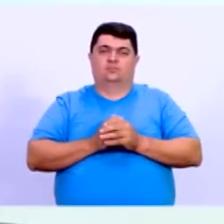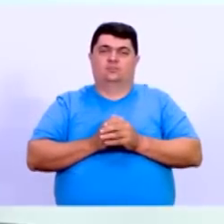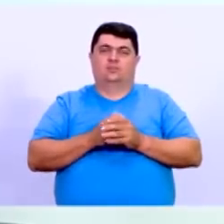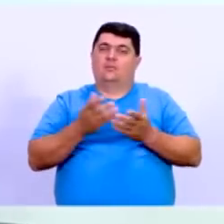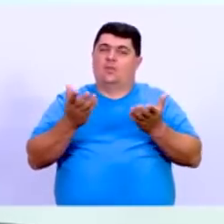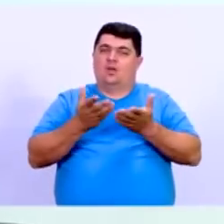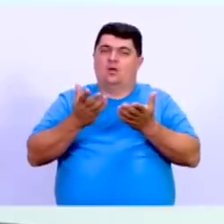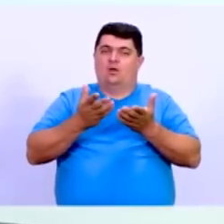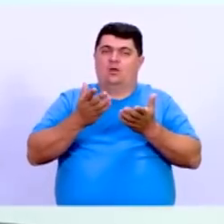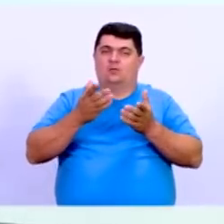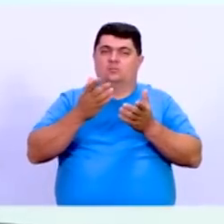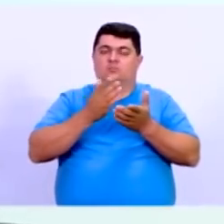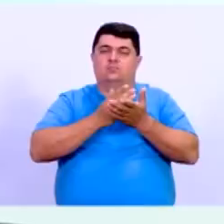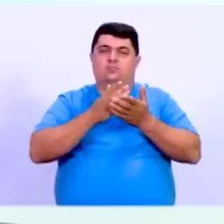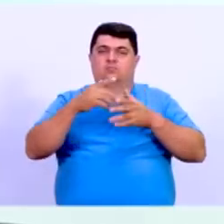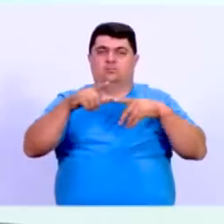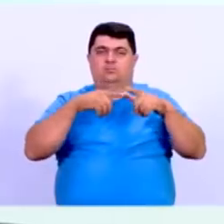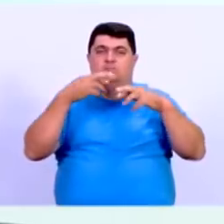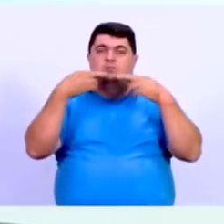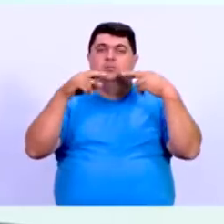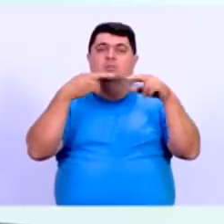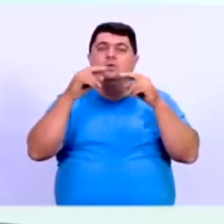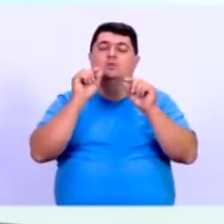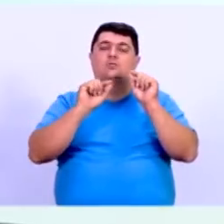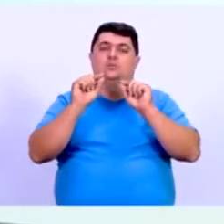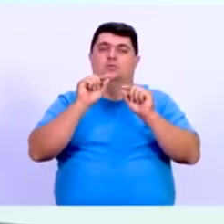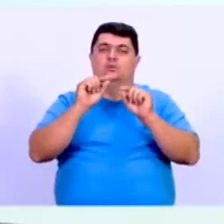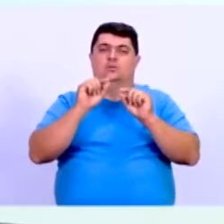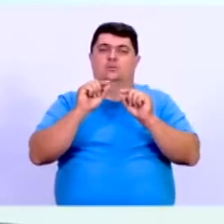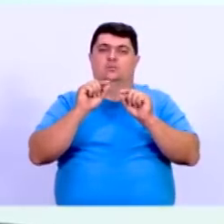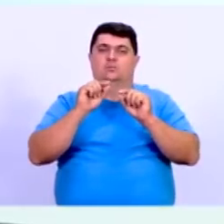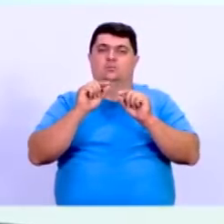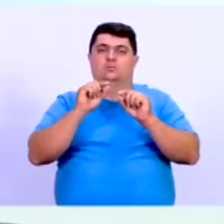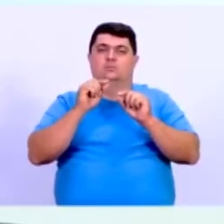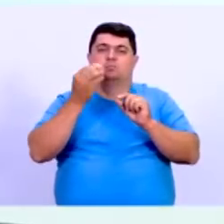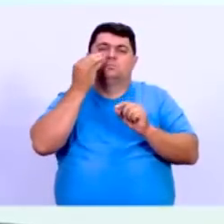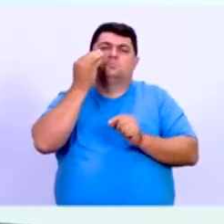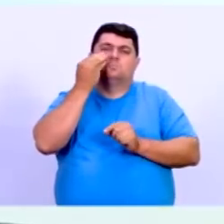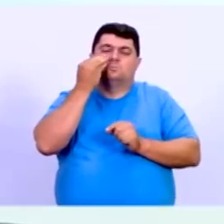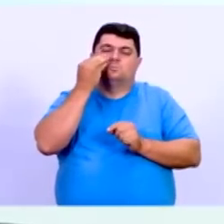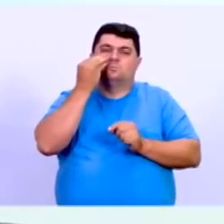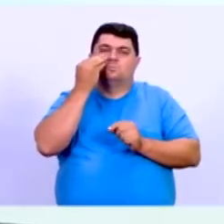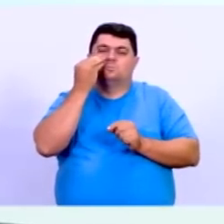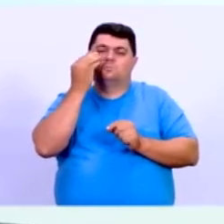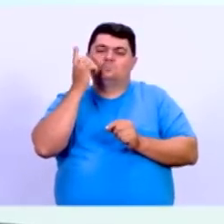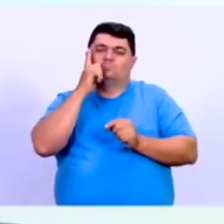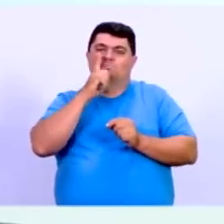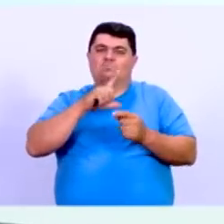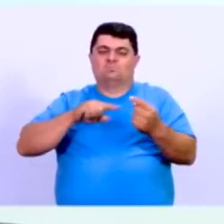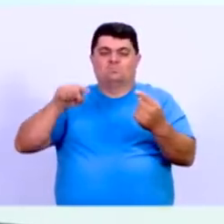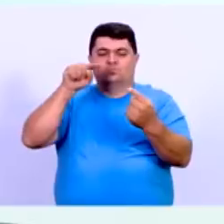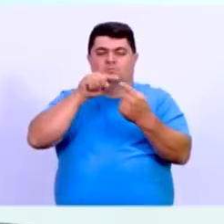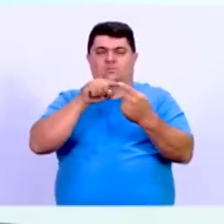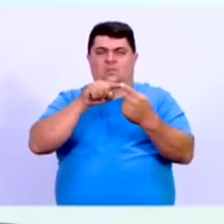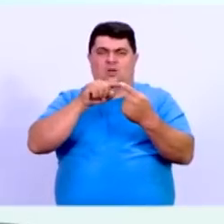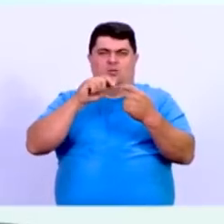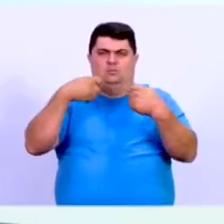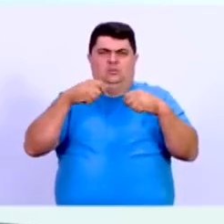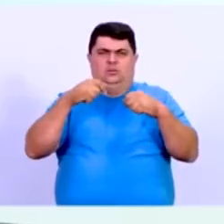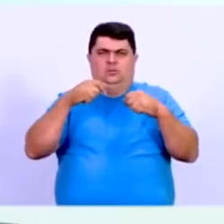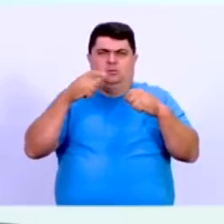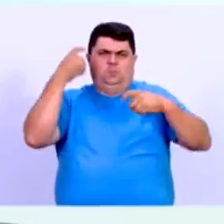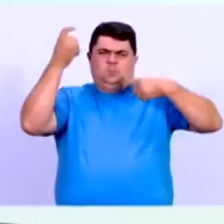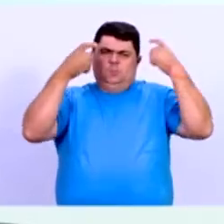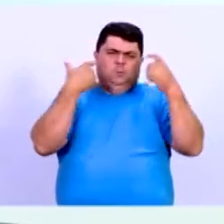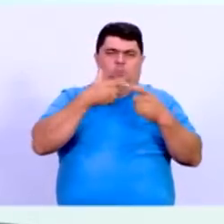pessoal, nós vamos trabalhar aqui a questão de redes, tentando alcançar o nosso objetivo aí, mas olha só, não se assustem, tá? A gente vai